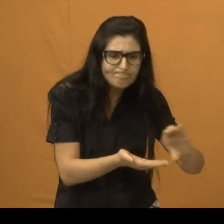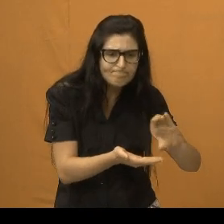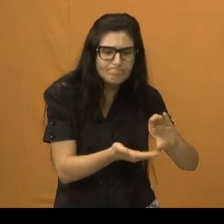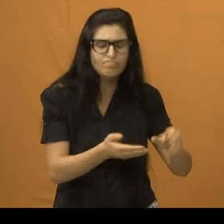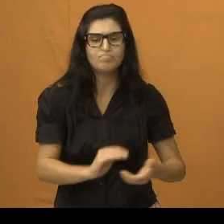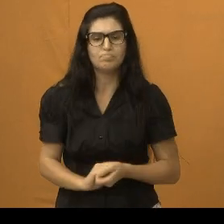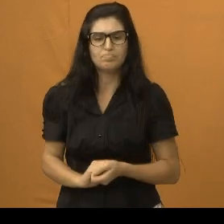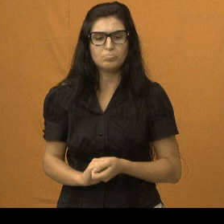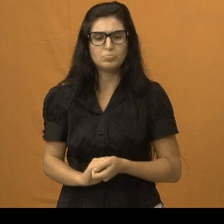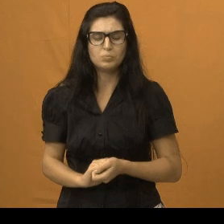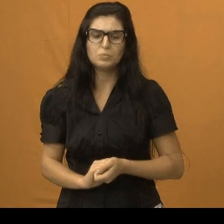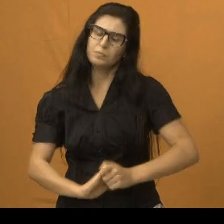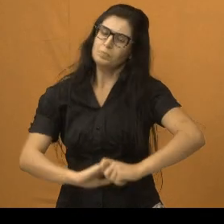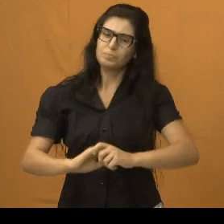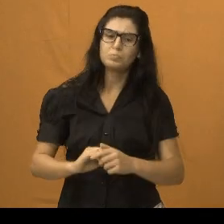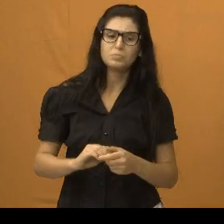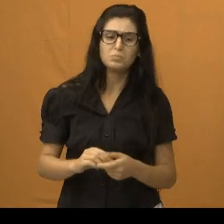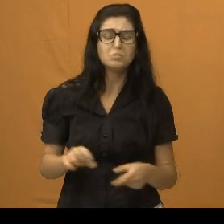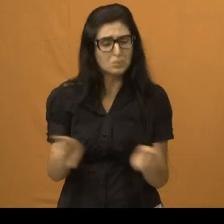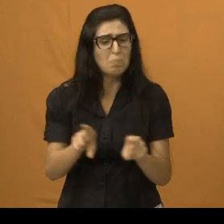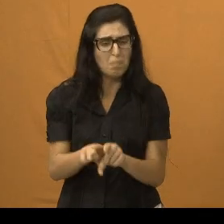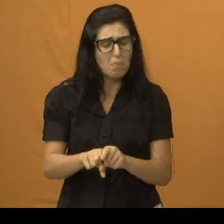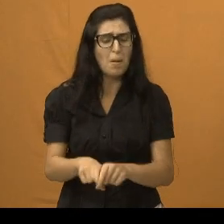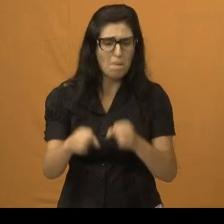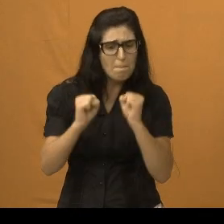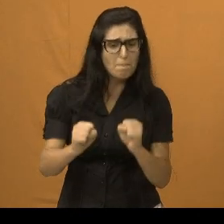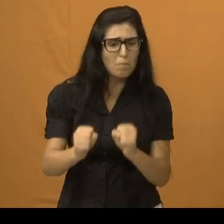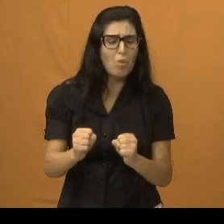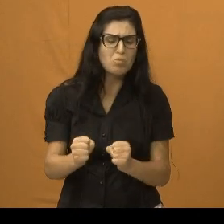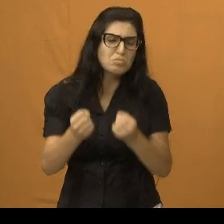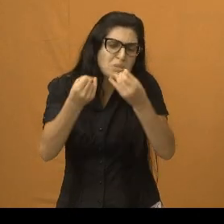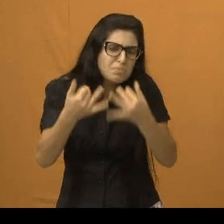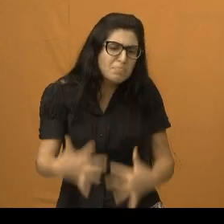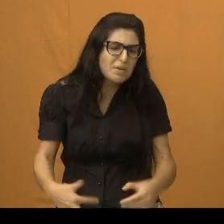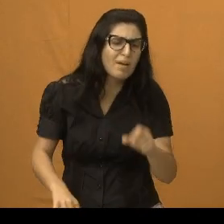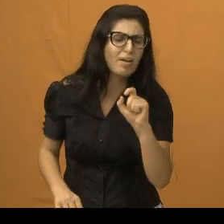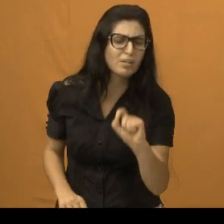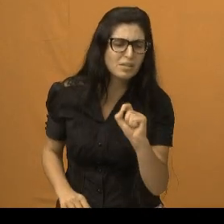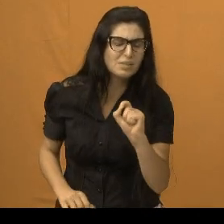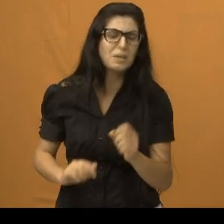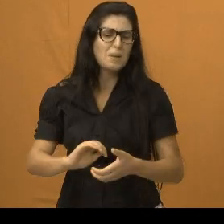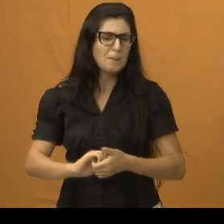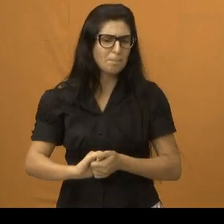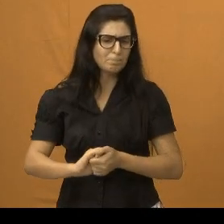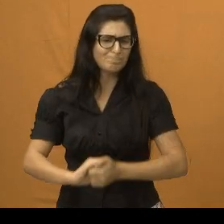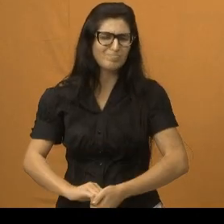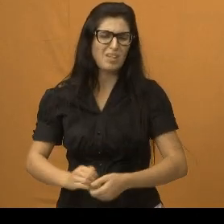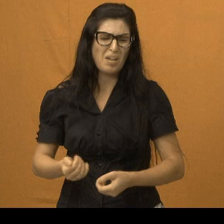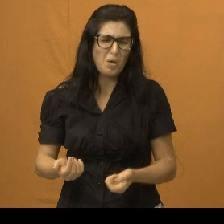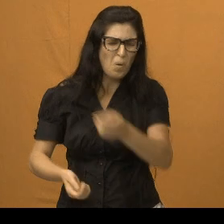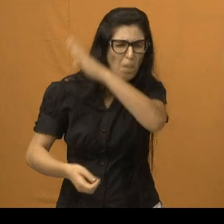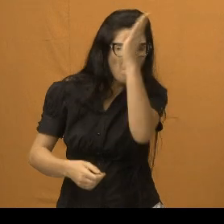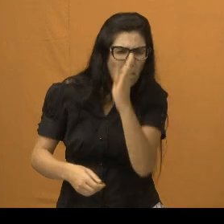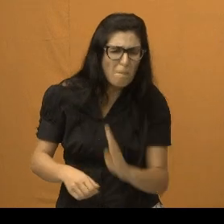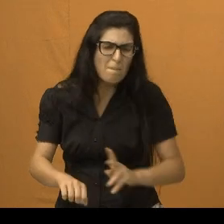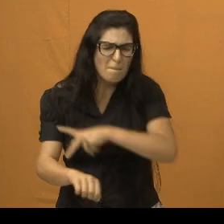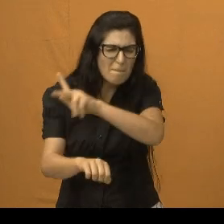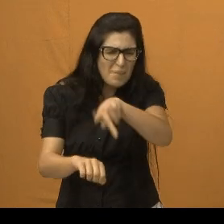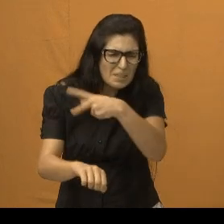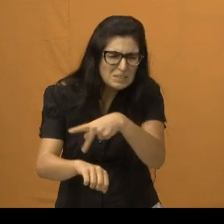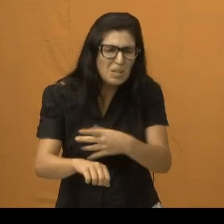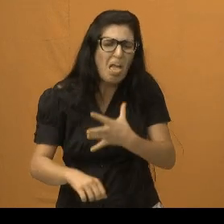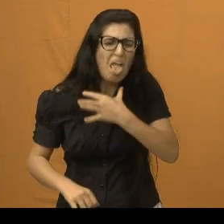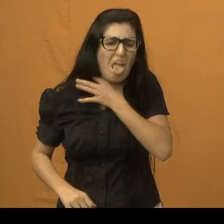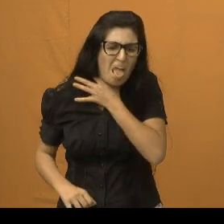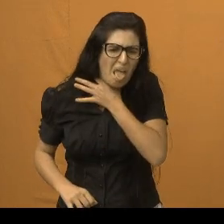decorrer ao restante, já posso citar a vocês que, de acordo com a recessão na qual o país passou-se no